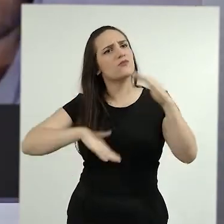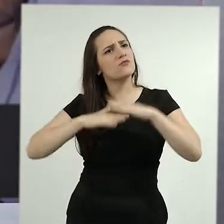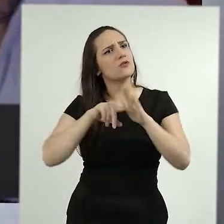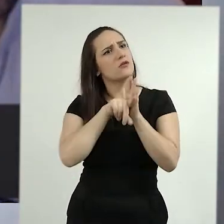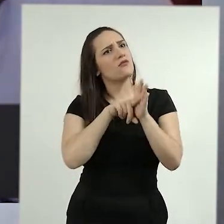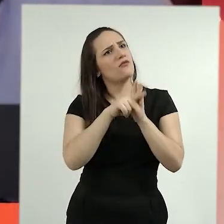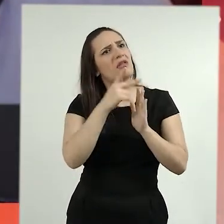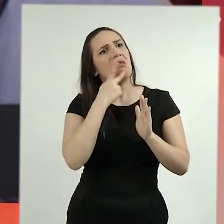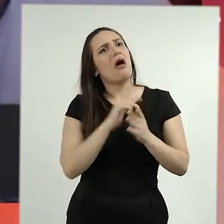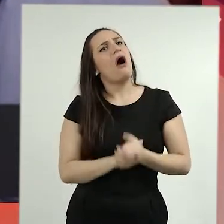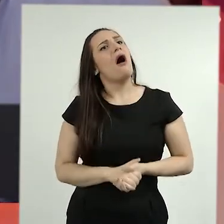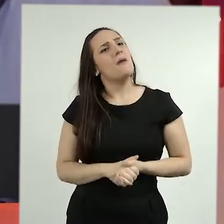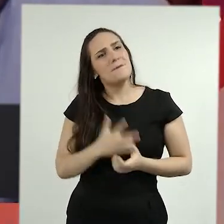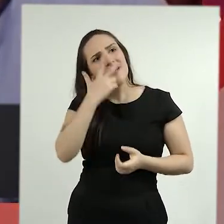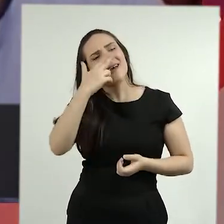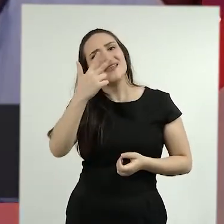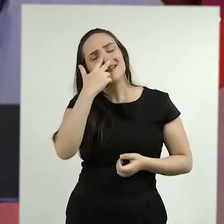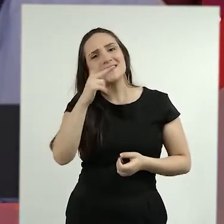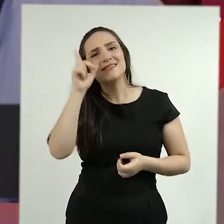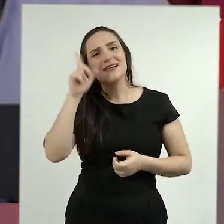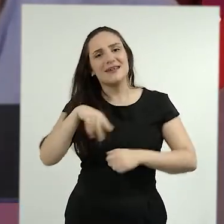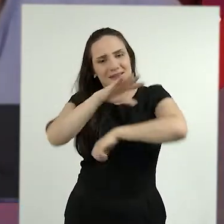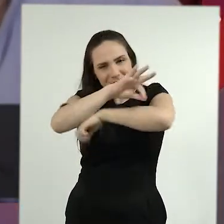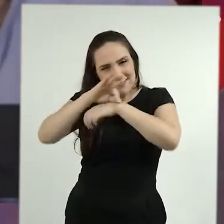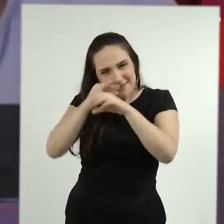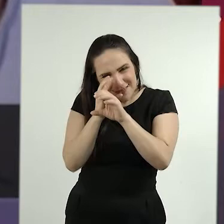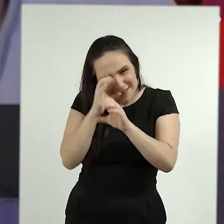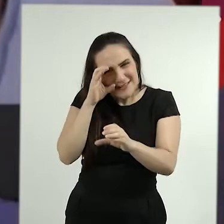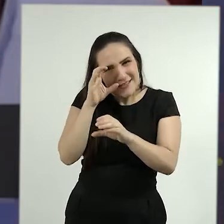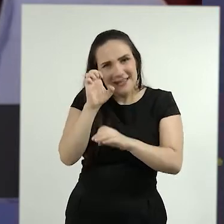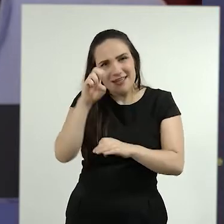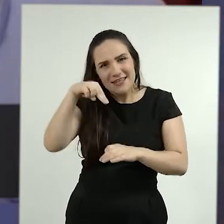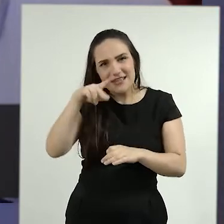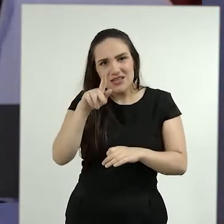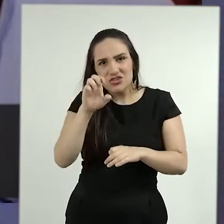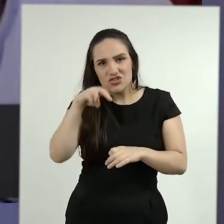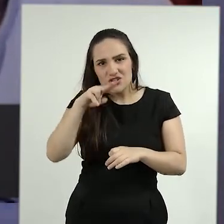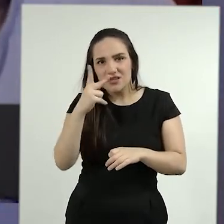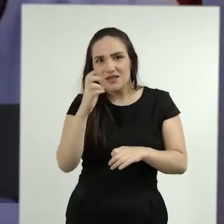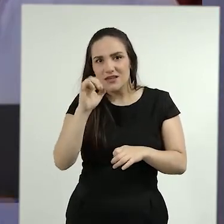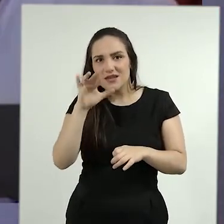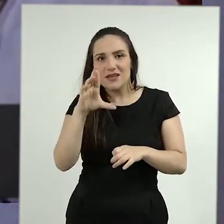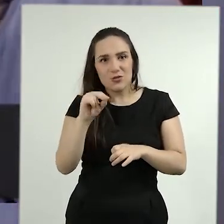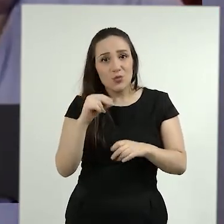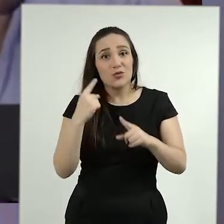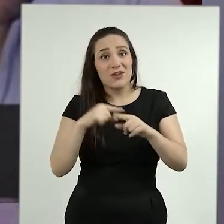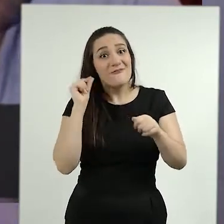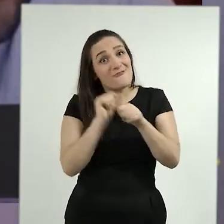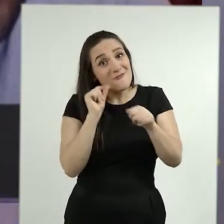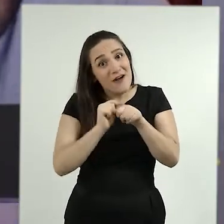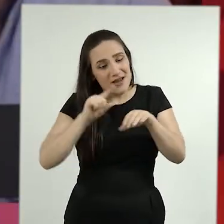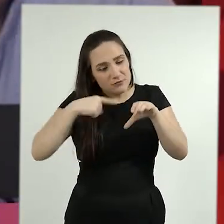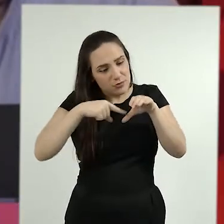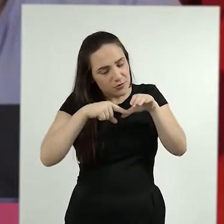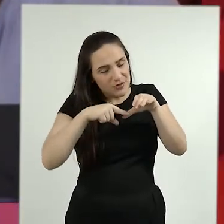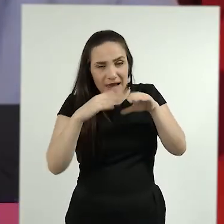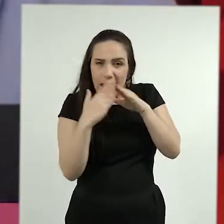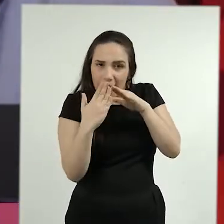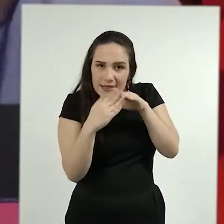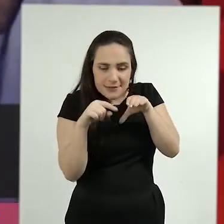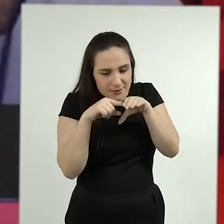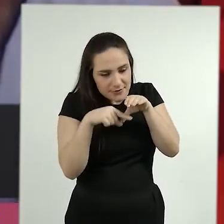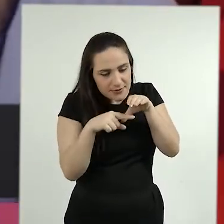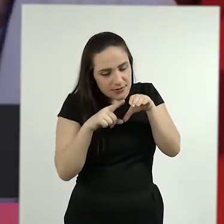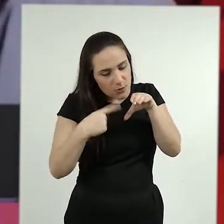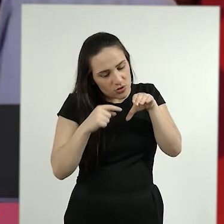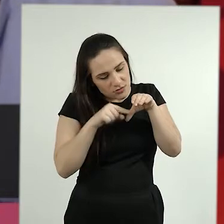acabou classificando ele como engenheiro do ecossistema, porque ele constrói casas através das suas tocas para outras espécies beneficiarem. Então,